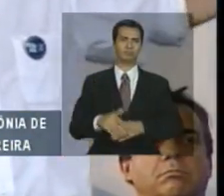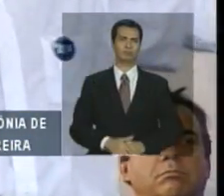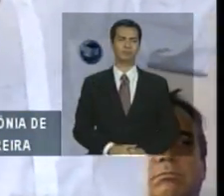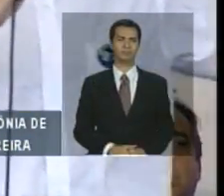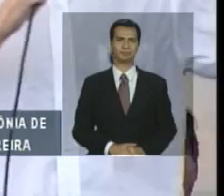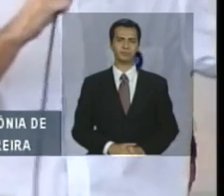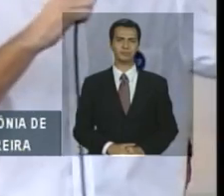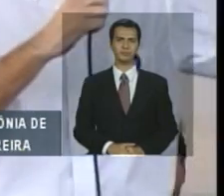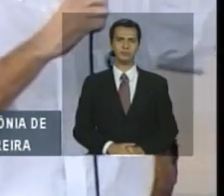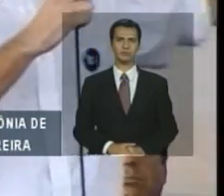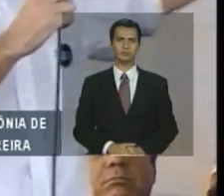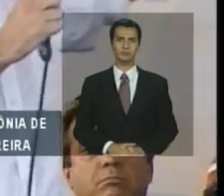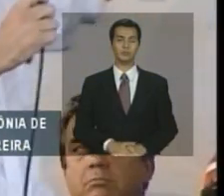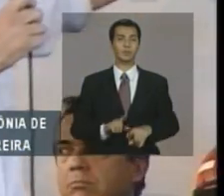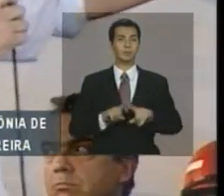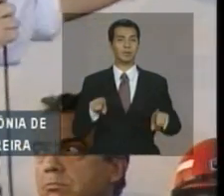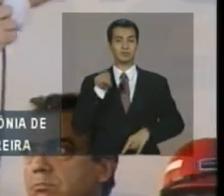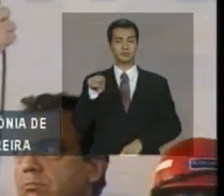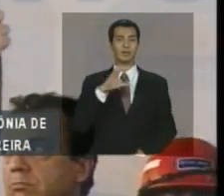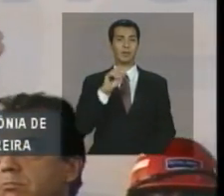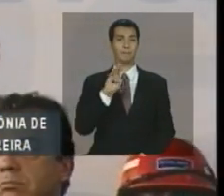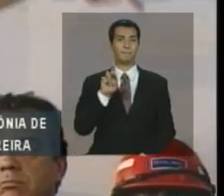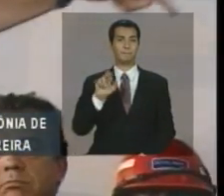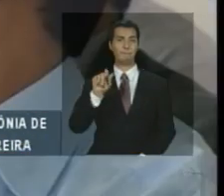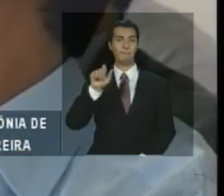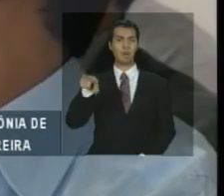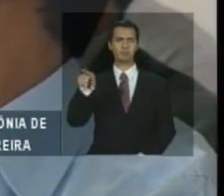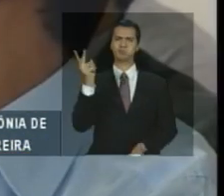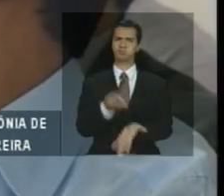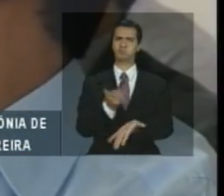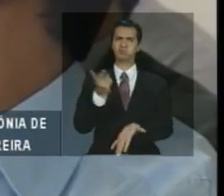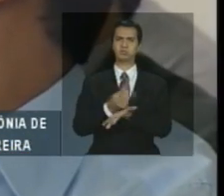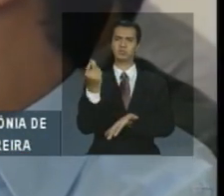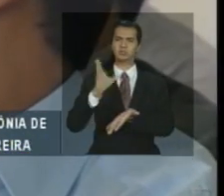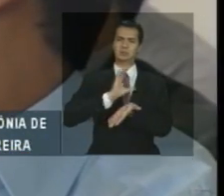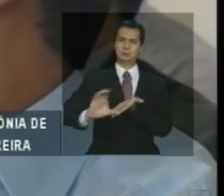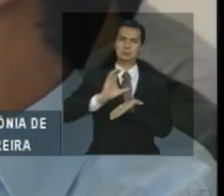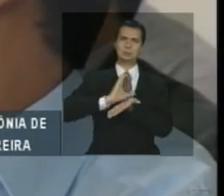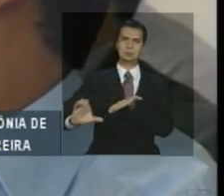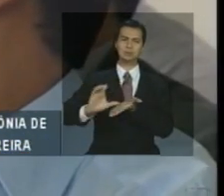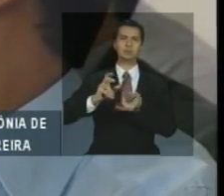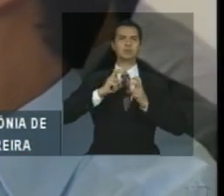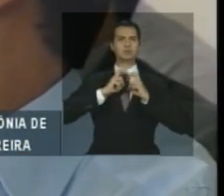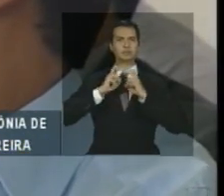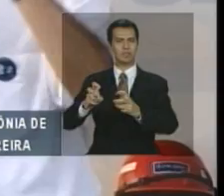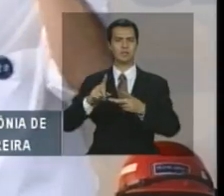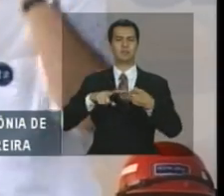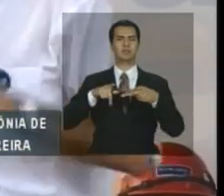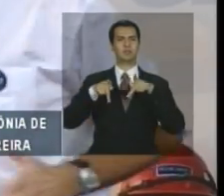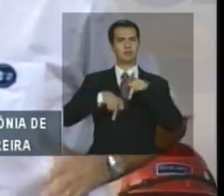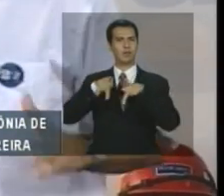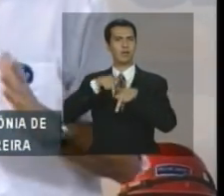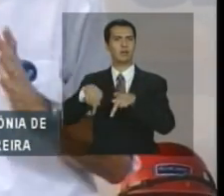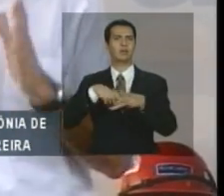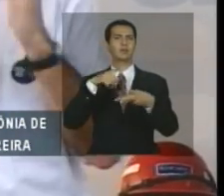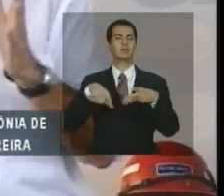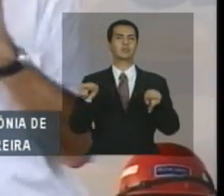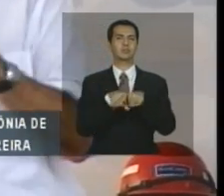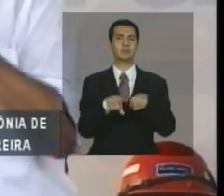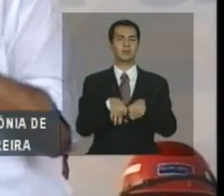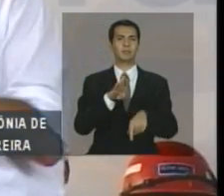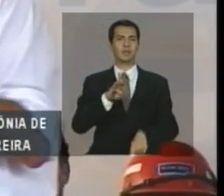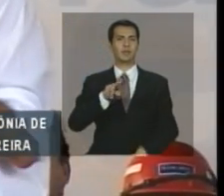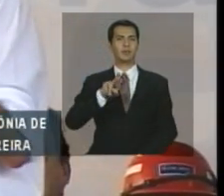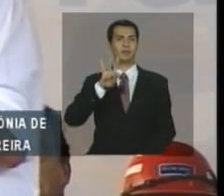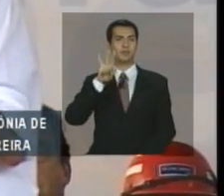que o Cabral está investindo nos trens, no metrô, e com os 150 quilômetros de BRT que a gente